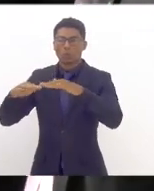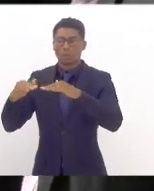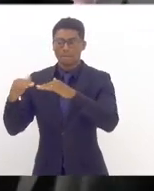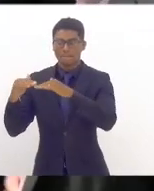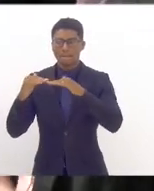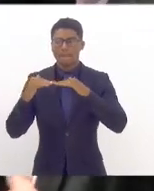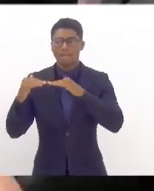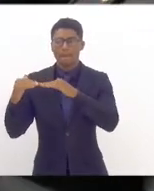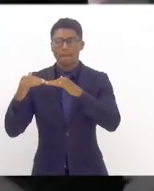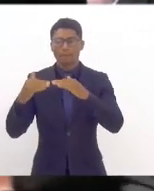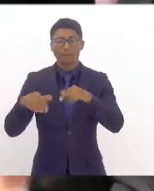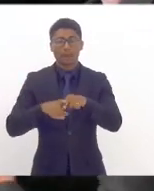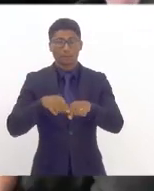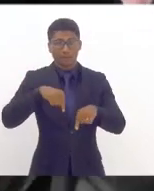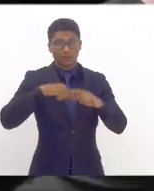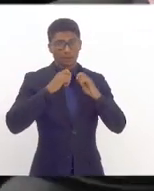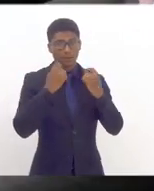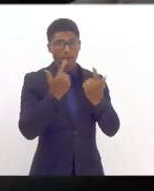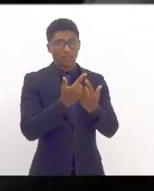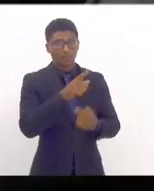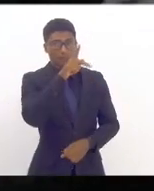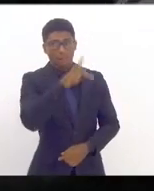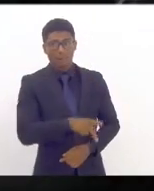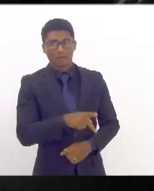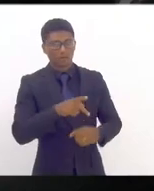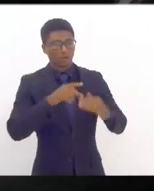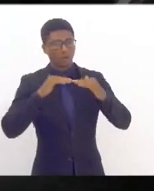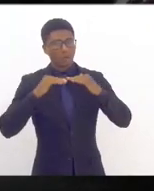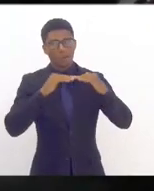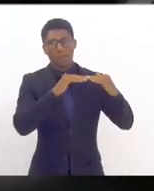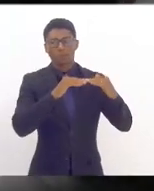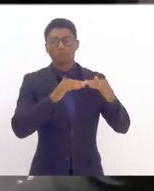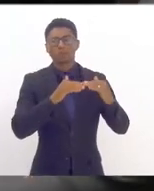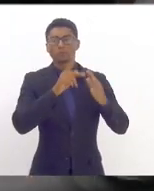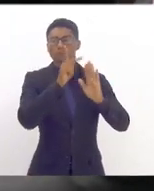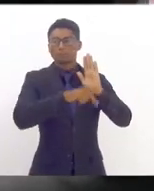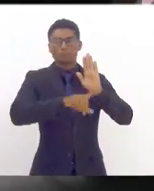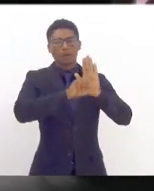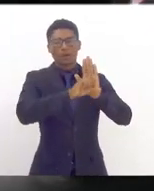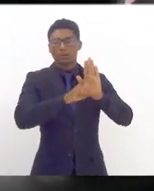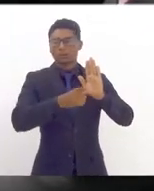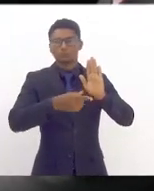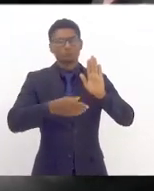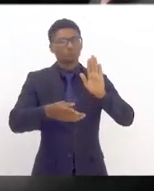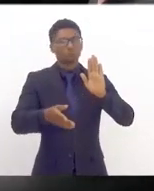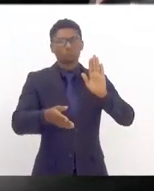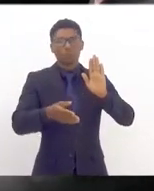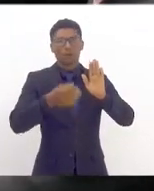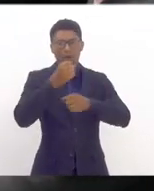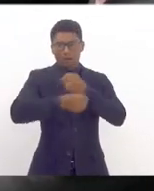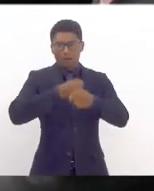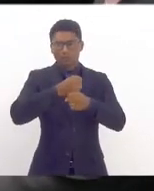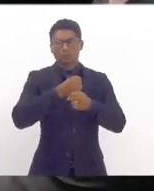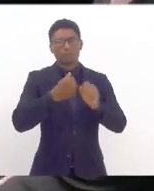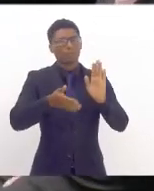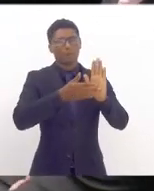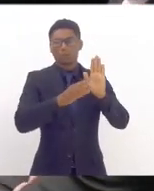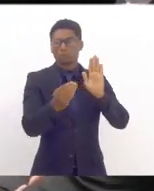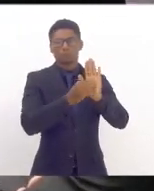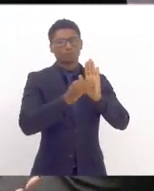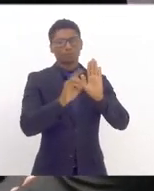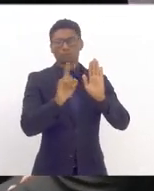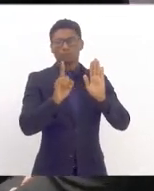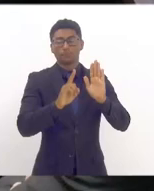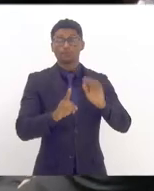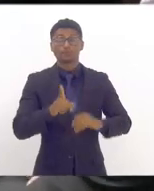desta casa que não haveria inclusão desse projeto de lei na pauta deste ano se não houvesse